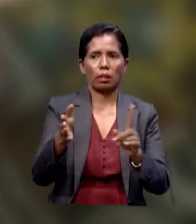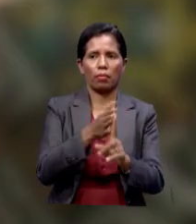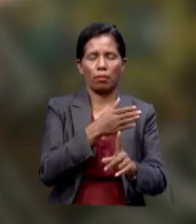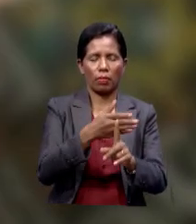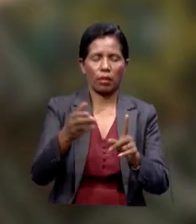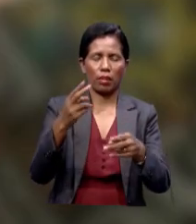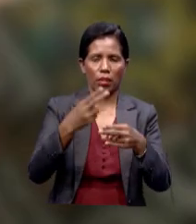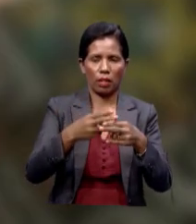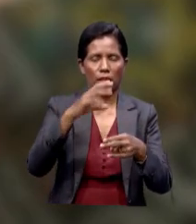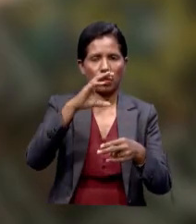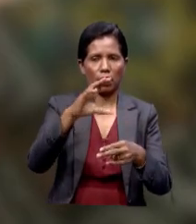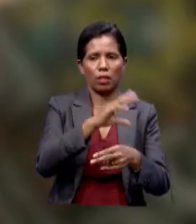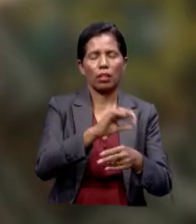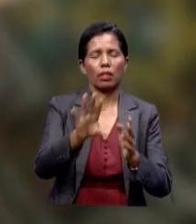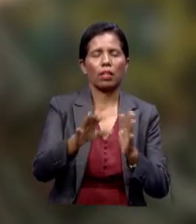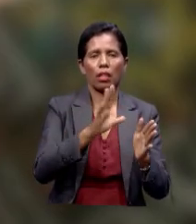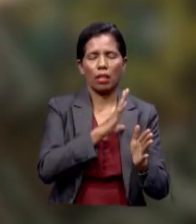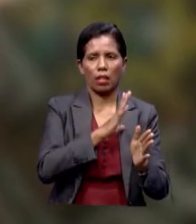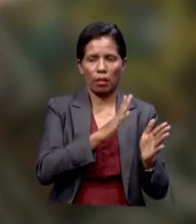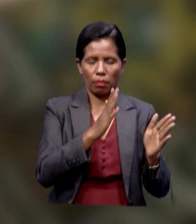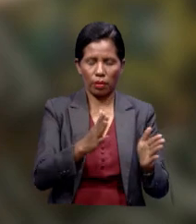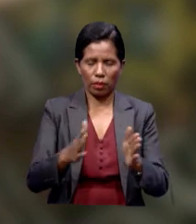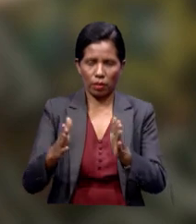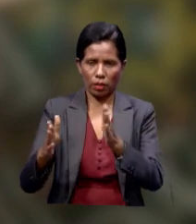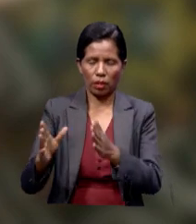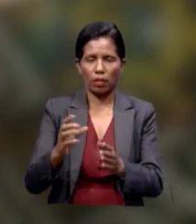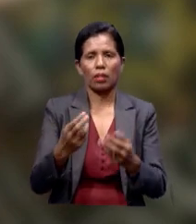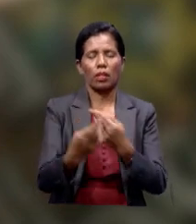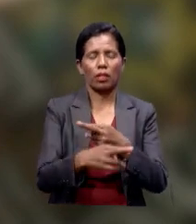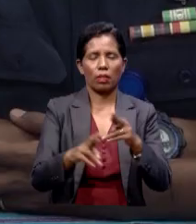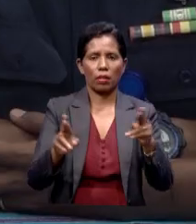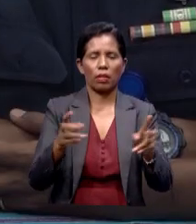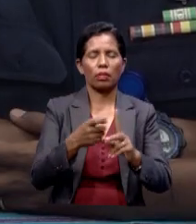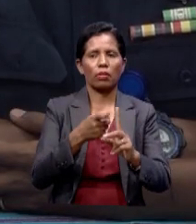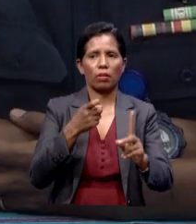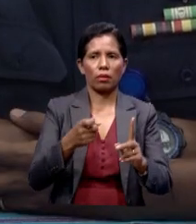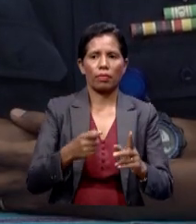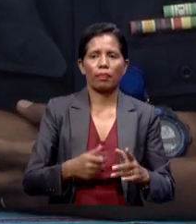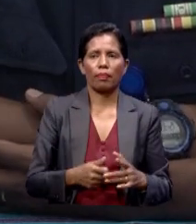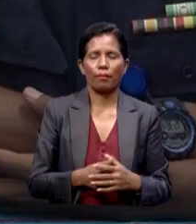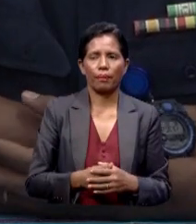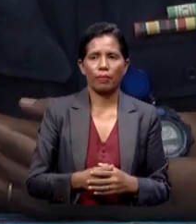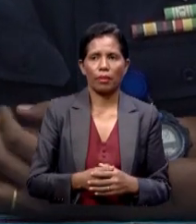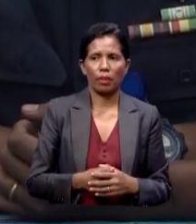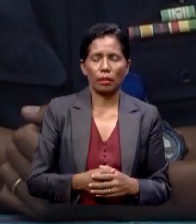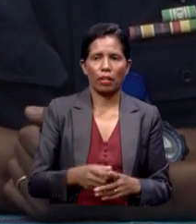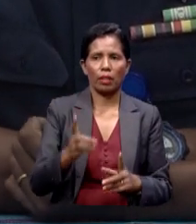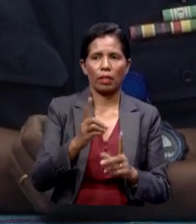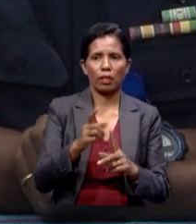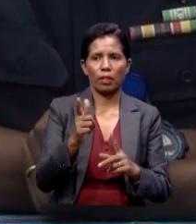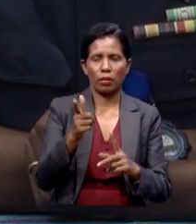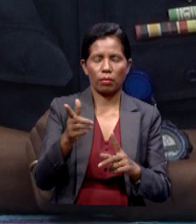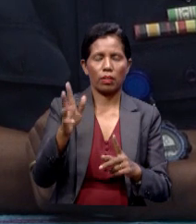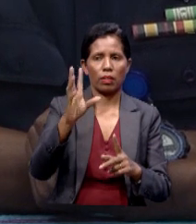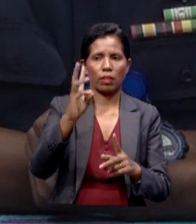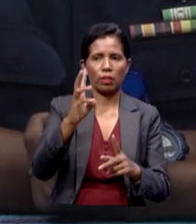inicial CNE, se em processo de investigação no resultado do serviço. Segundo a carta de dia 27 de dezembro de